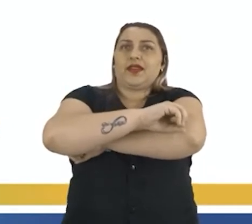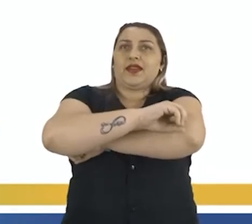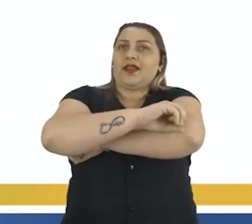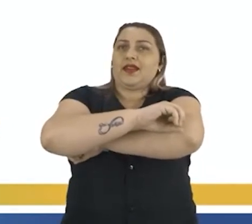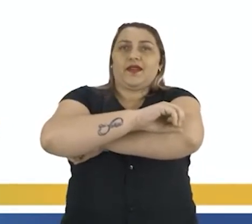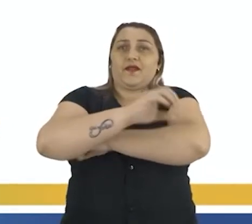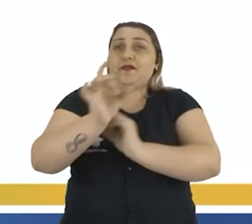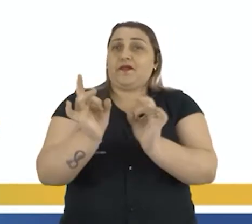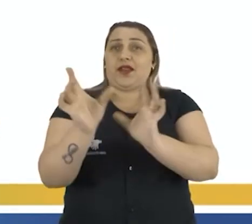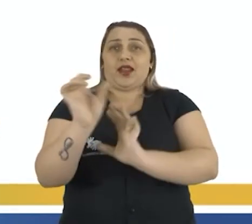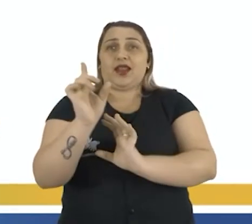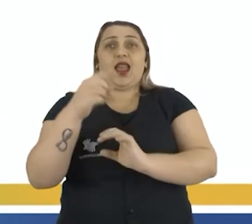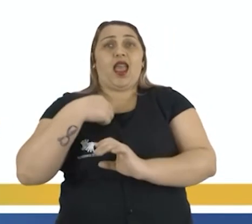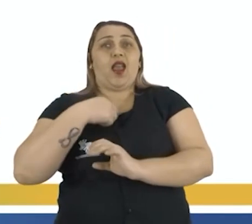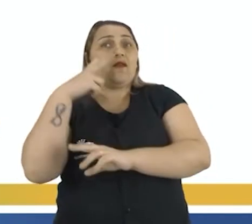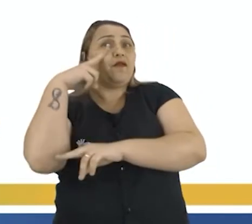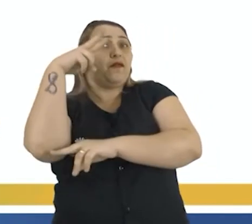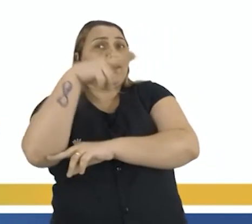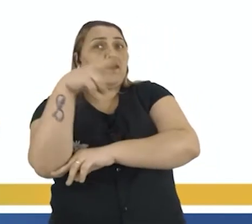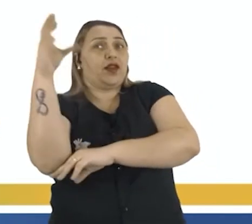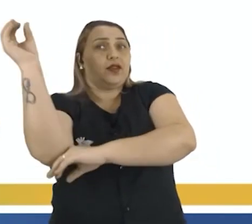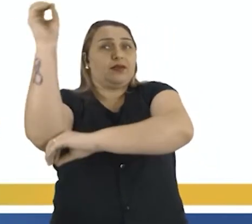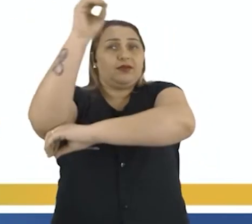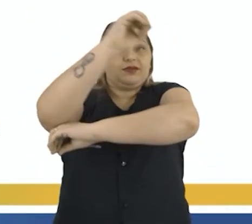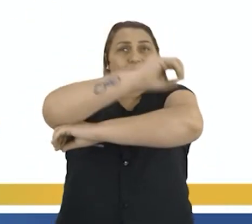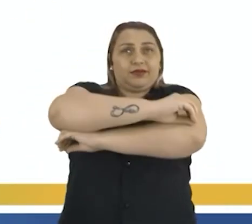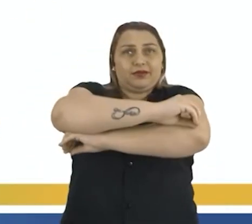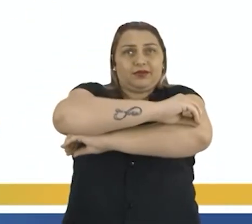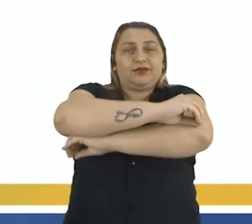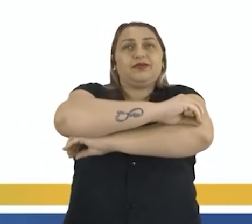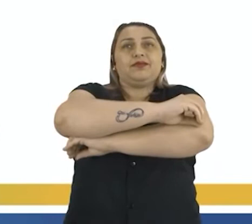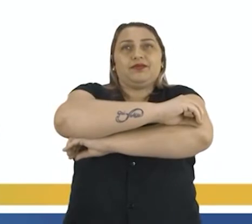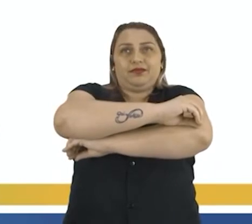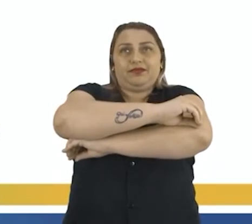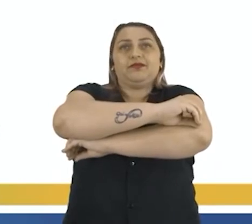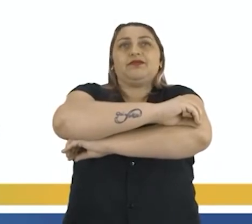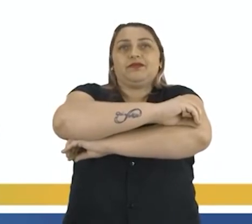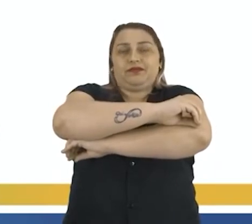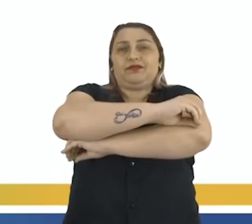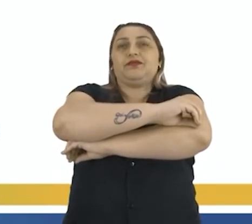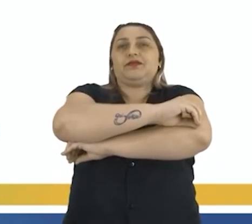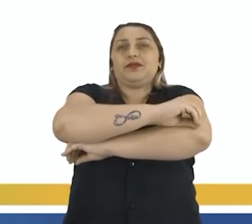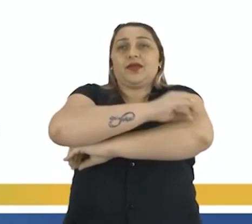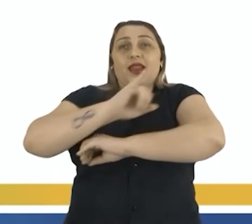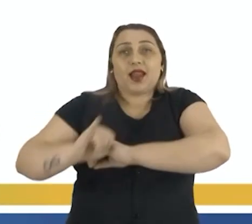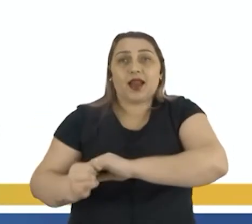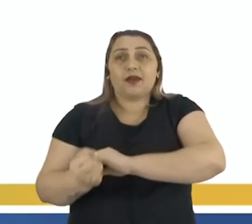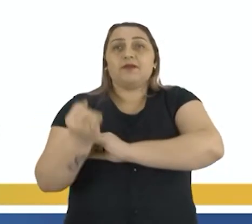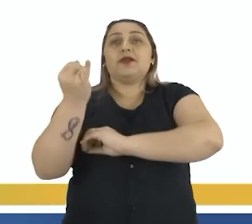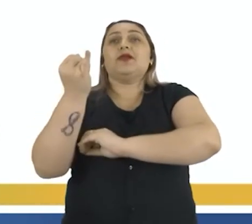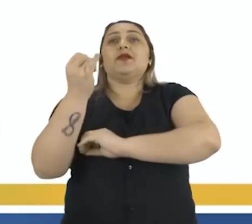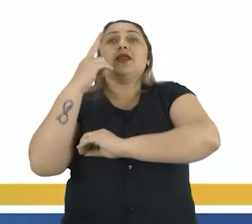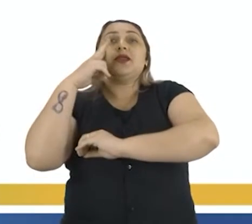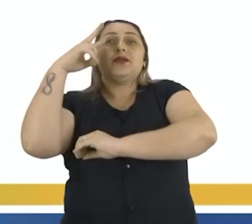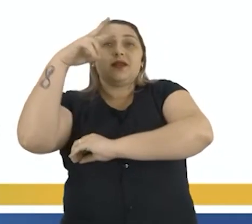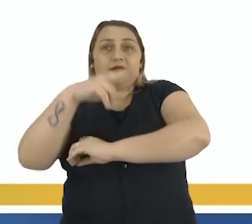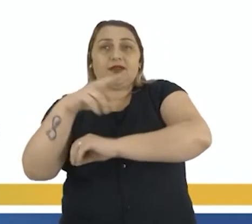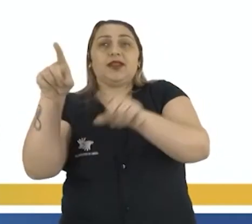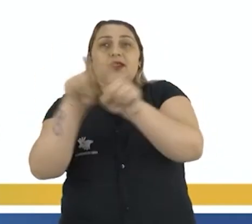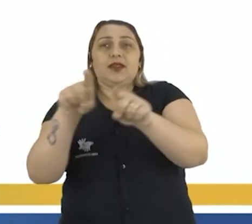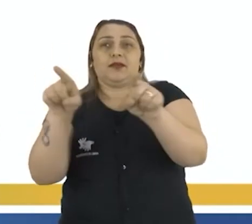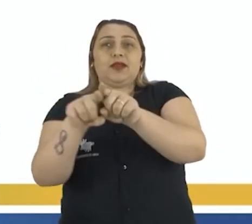não está à venda, eu estou vendo o pôr do sol. Vendo o pôr do sol, aproveite para ver